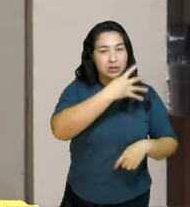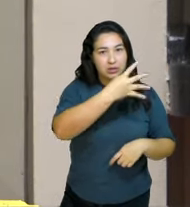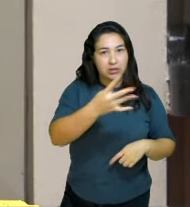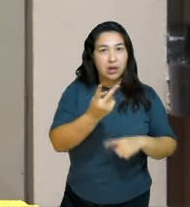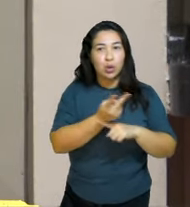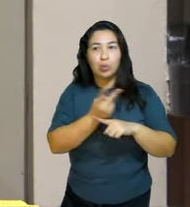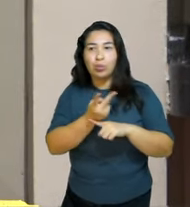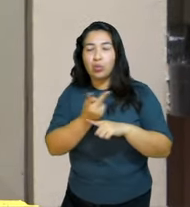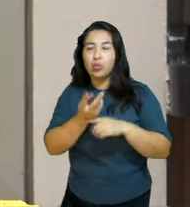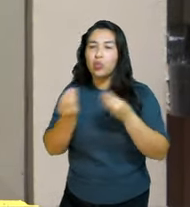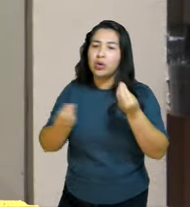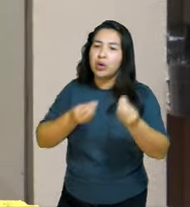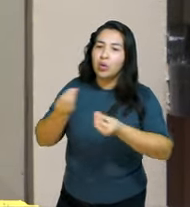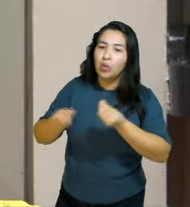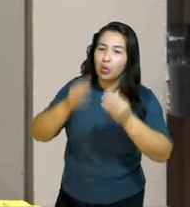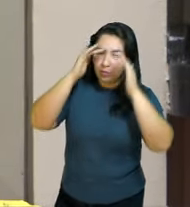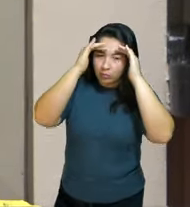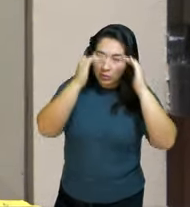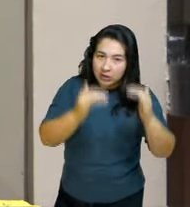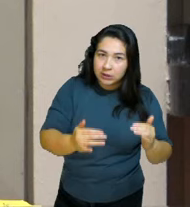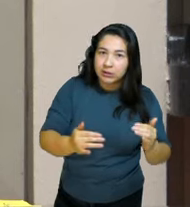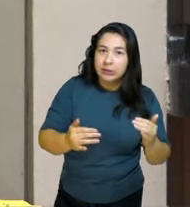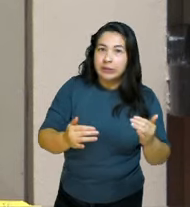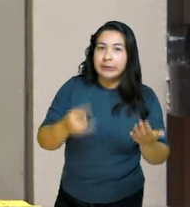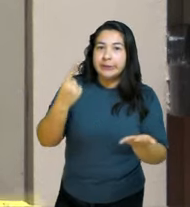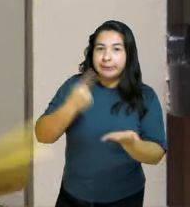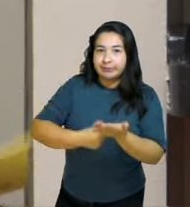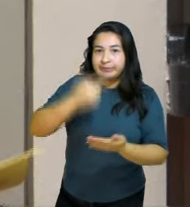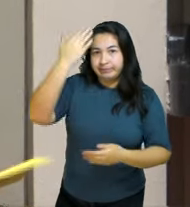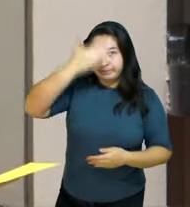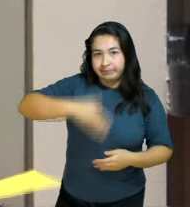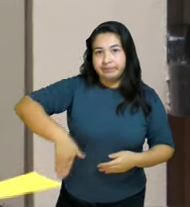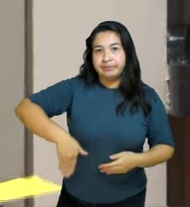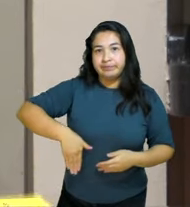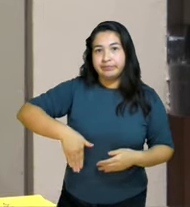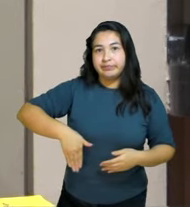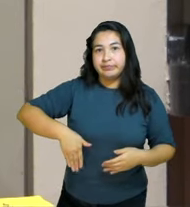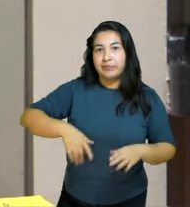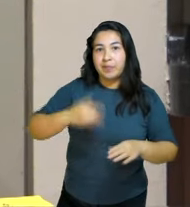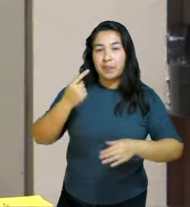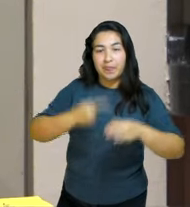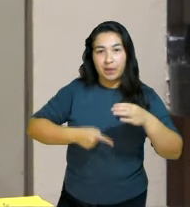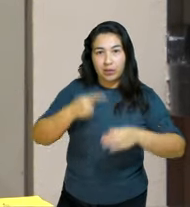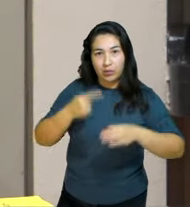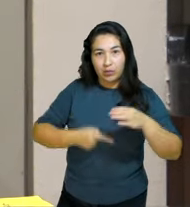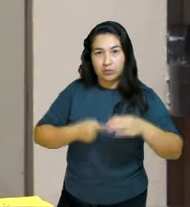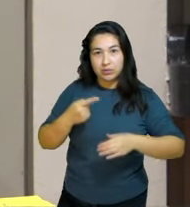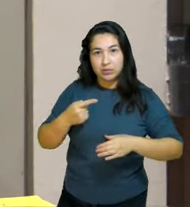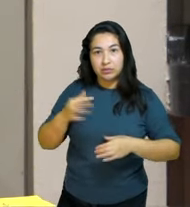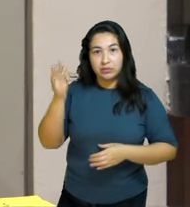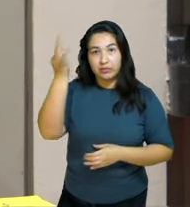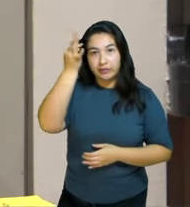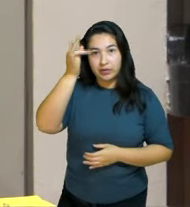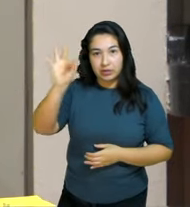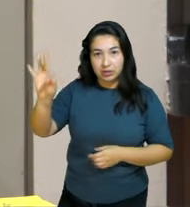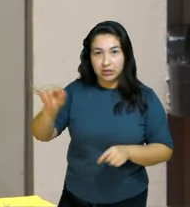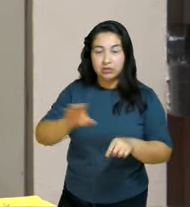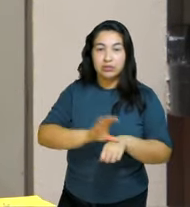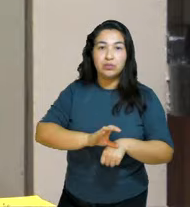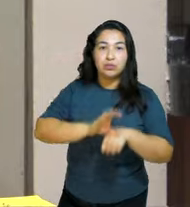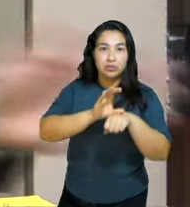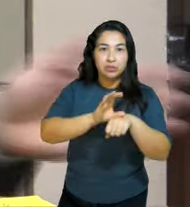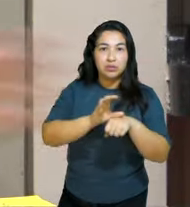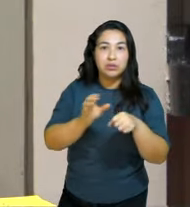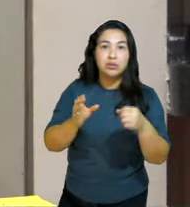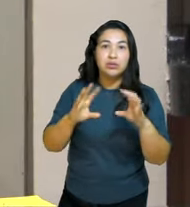Tribunal de Contas. Eu gostaria de fazer aqui assumir um compromisso aqui, a comissão, mas as federações e o conselho, presidente Fernando, que